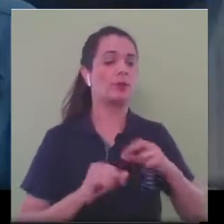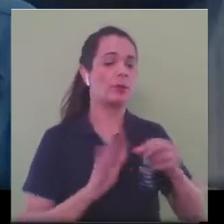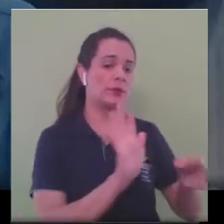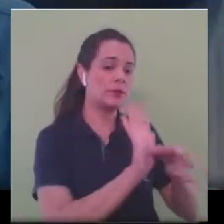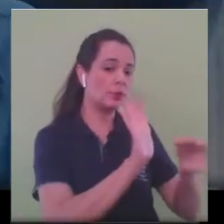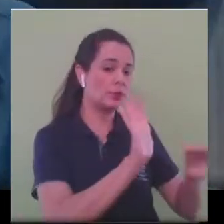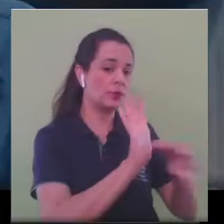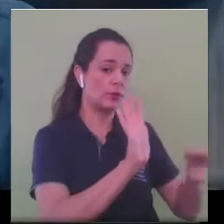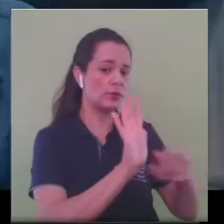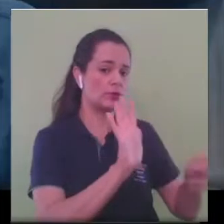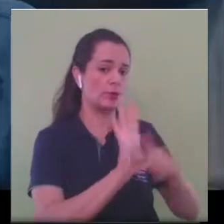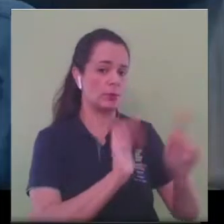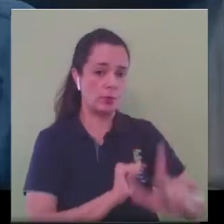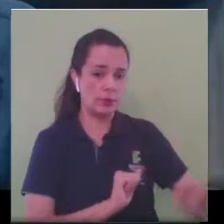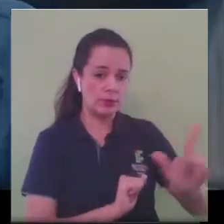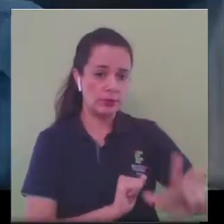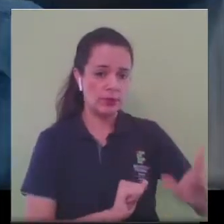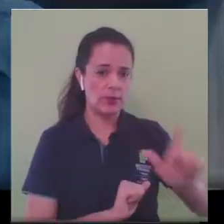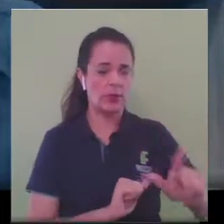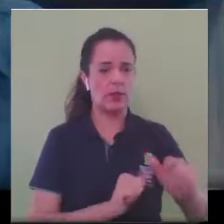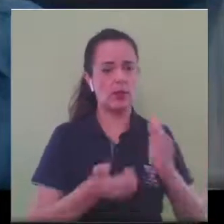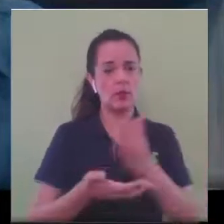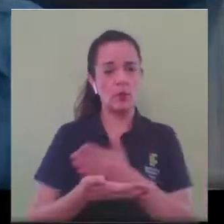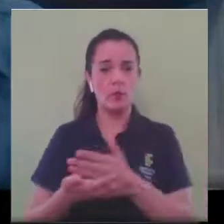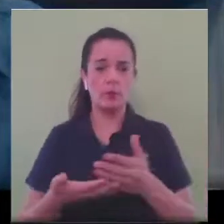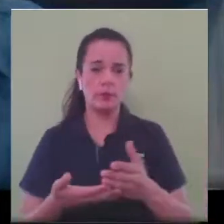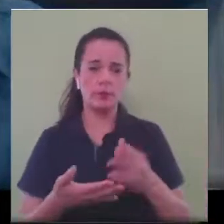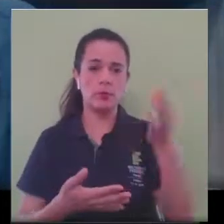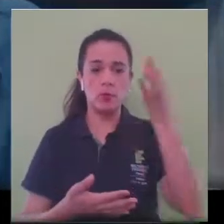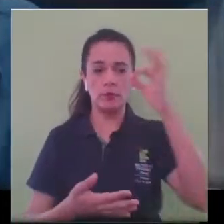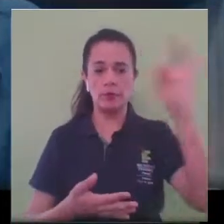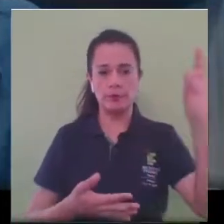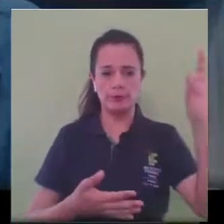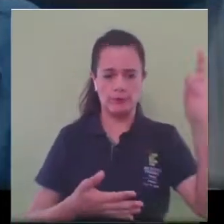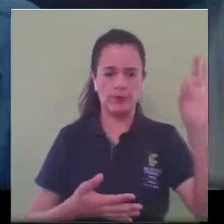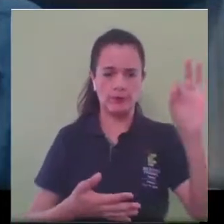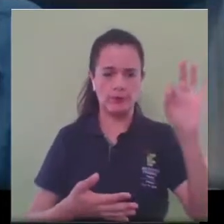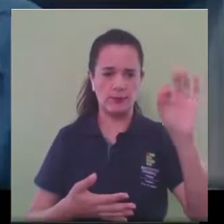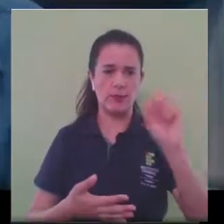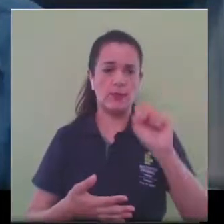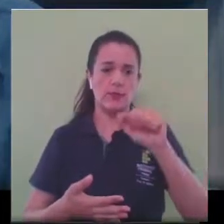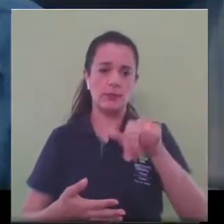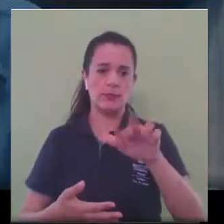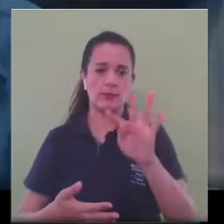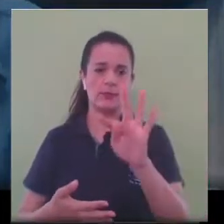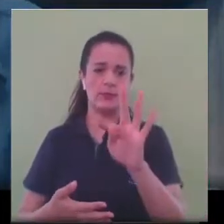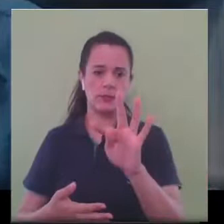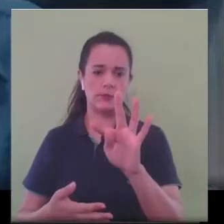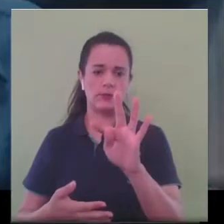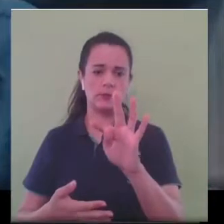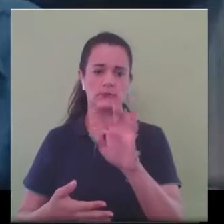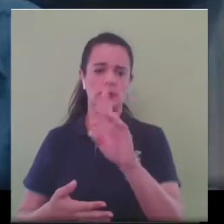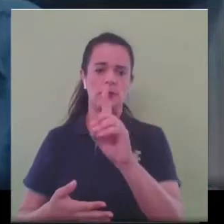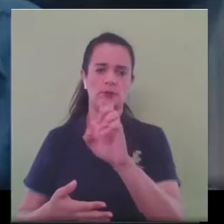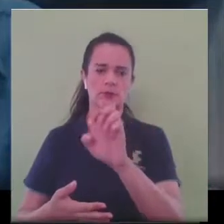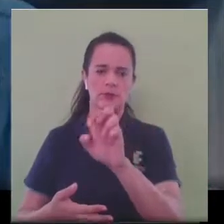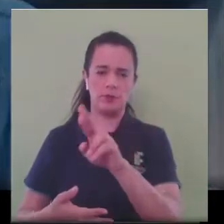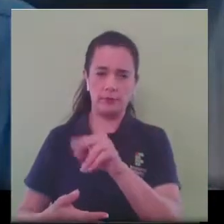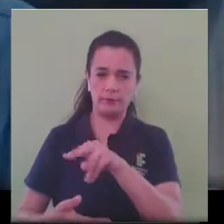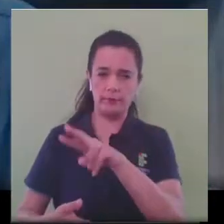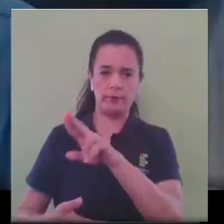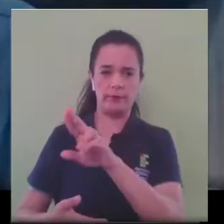é um clássico. Primeiramente, começando com o francês Saint-Beuve. O Saint-Beuve, ele era um crítico literário ali por volta